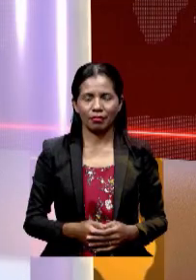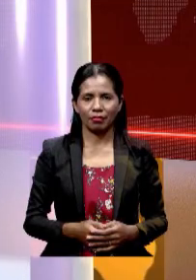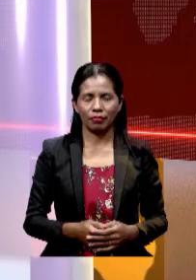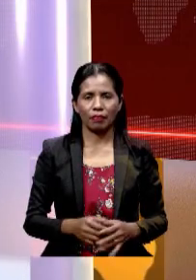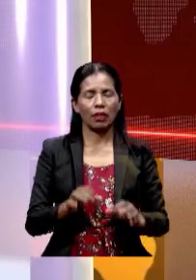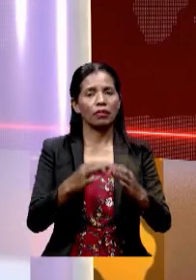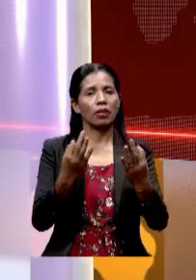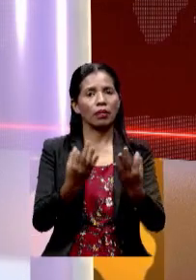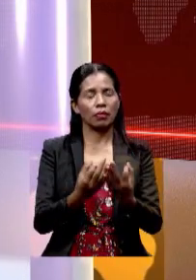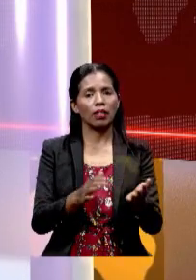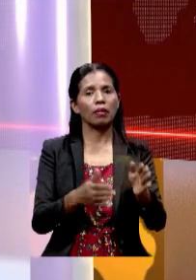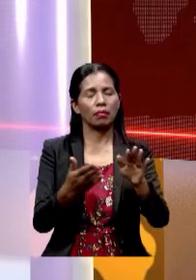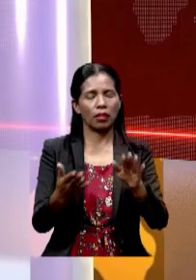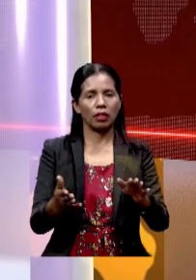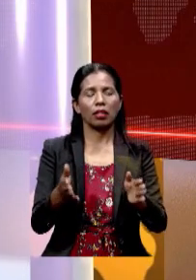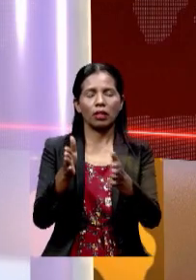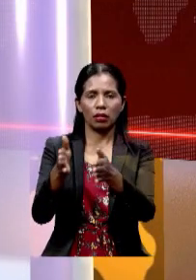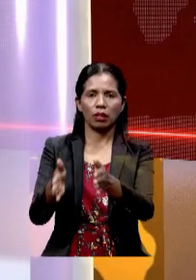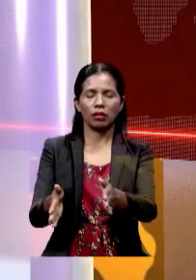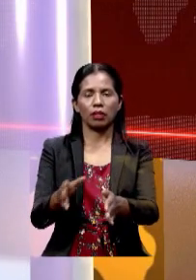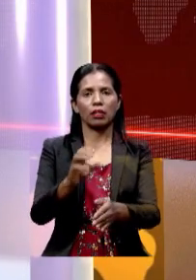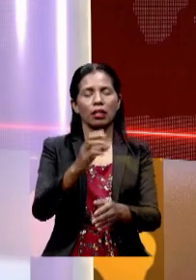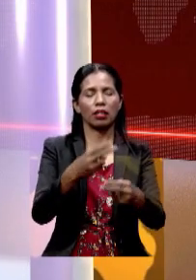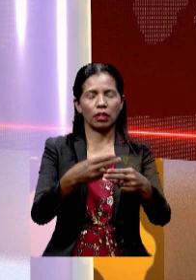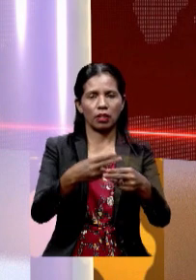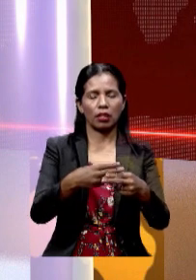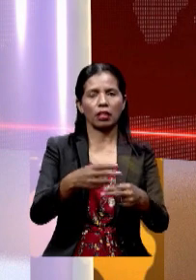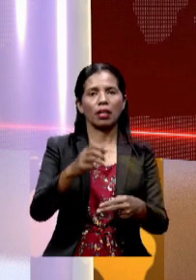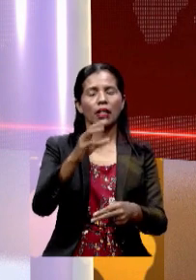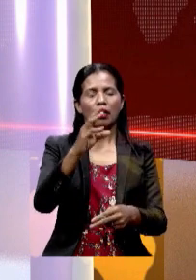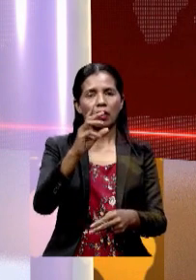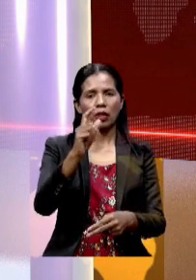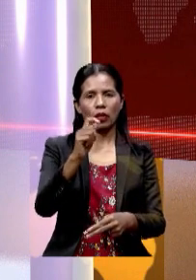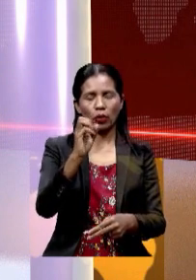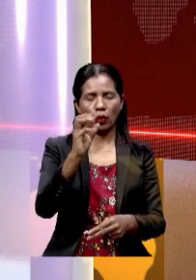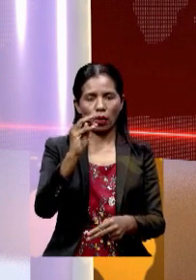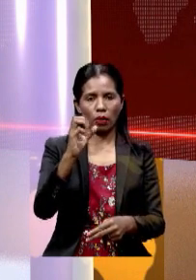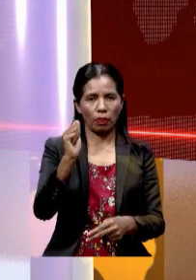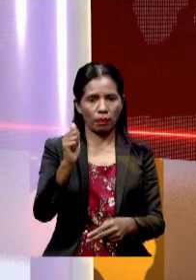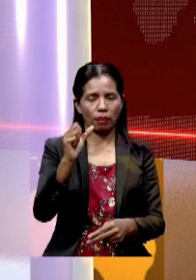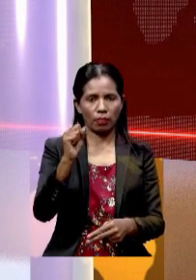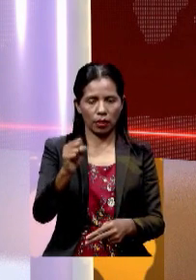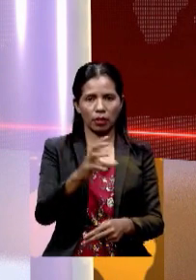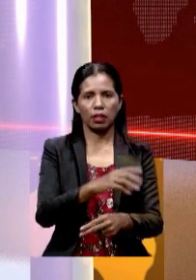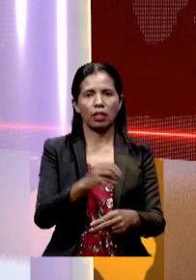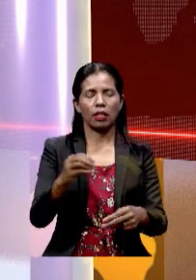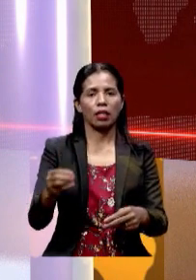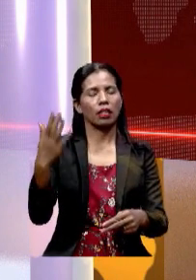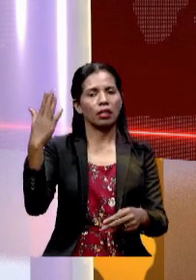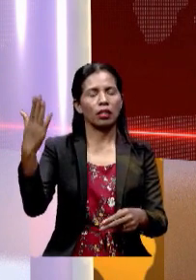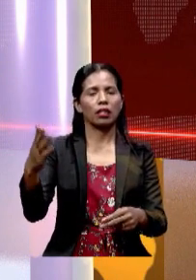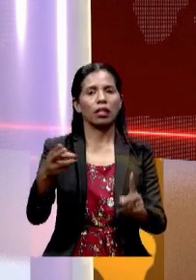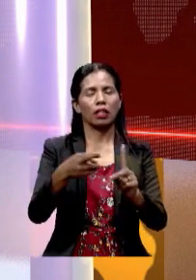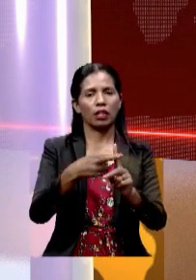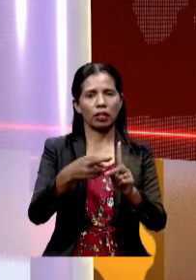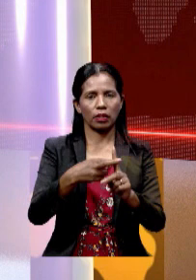Famija matibiang halot isin mate saudojo Tomas Pereira Guterres sokodiku mata koi bariamoru ia cemiterio